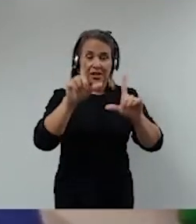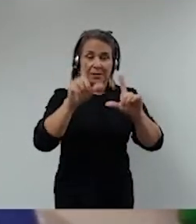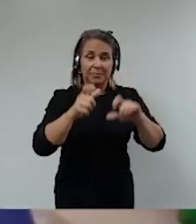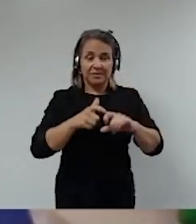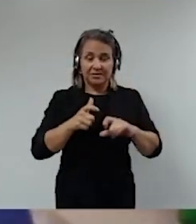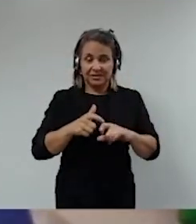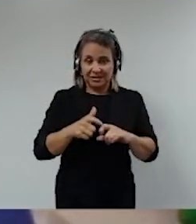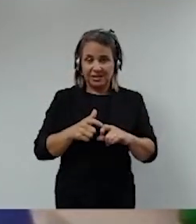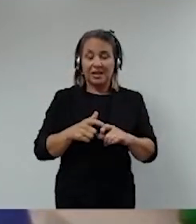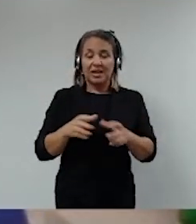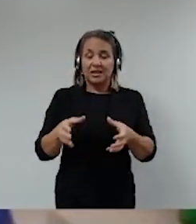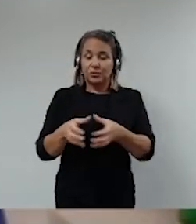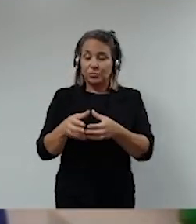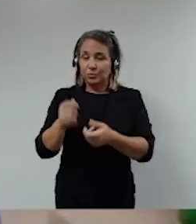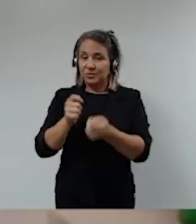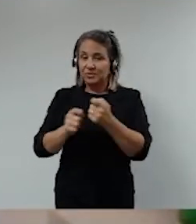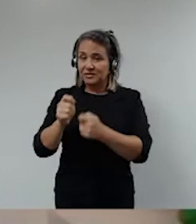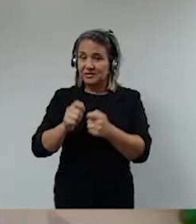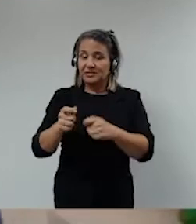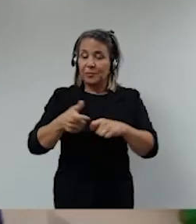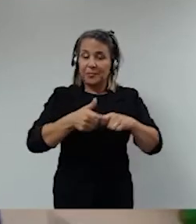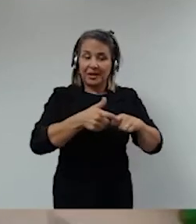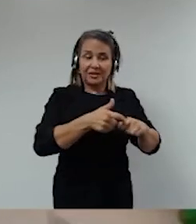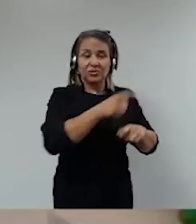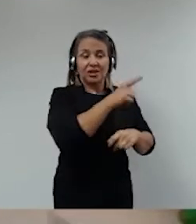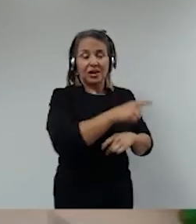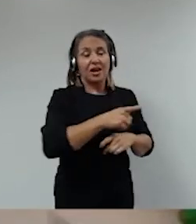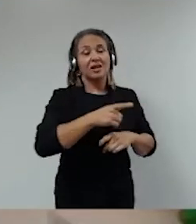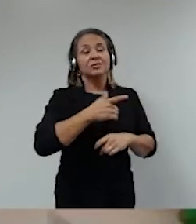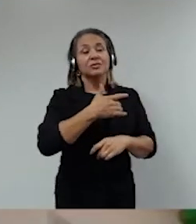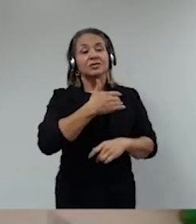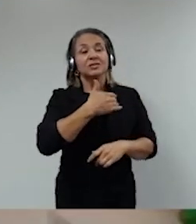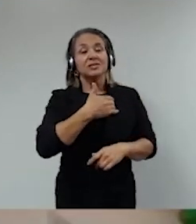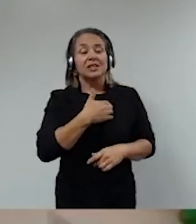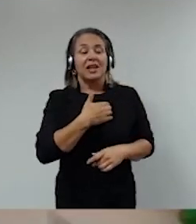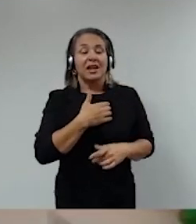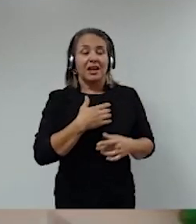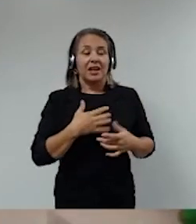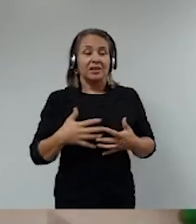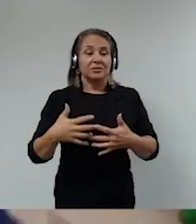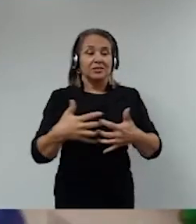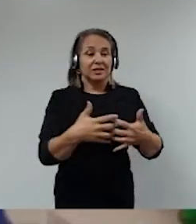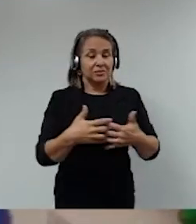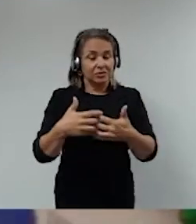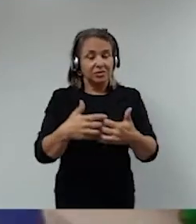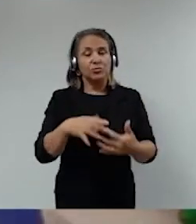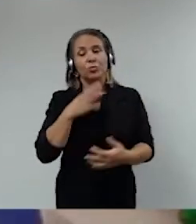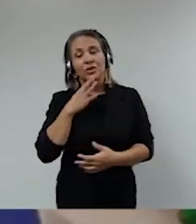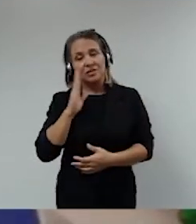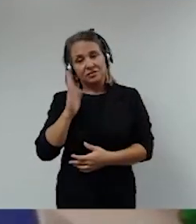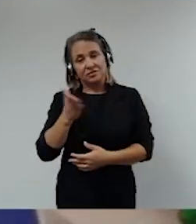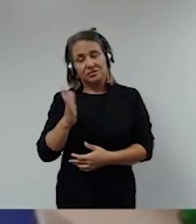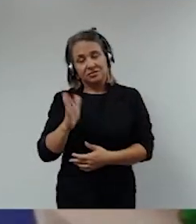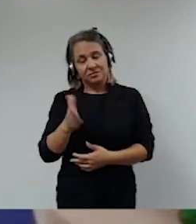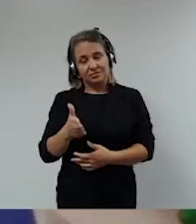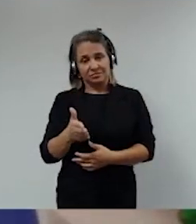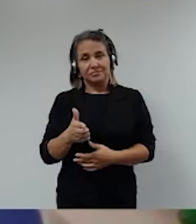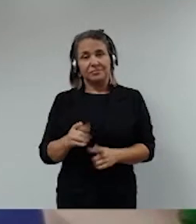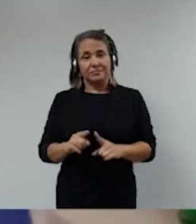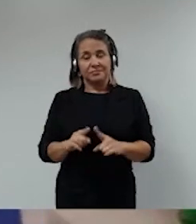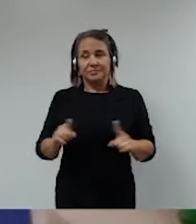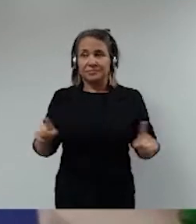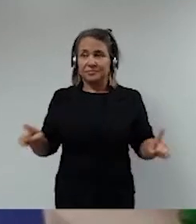Associação Médica Americana já reconheceu recentemente algumas limitações da telemedicina, tá? E que, de